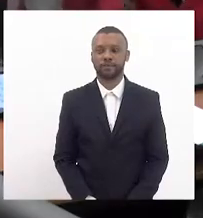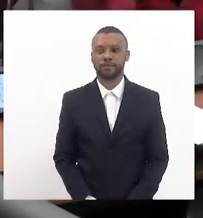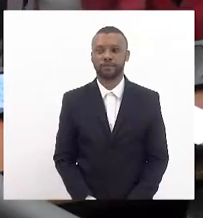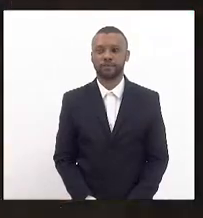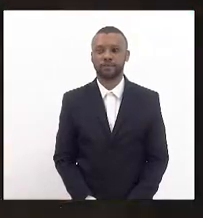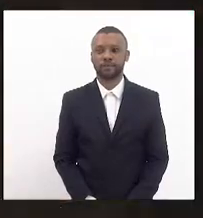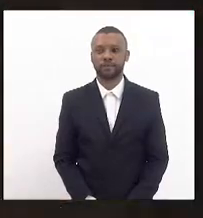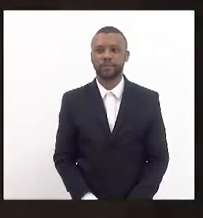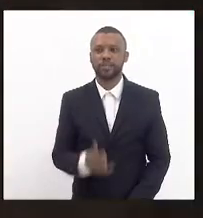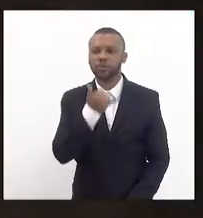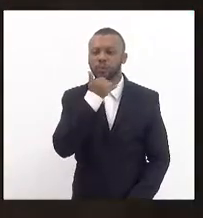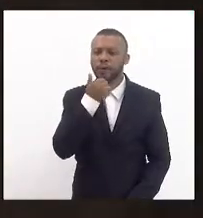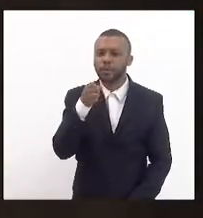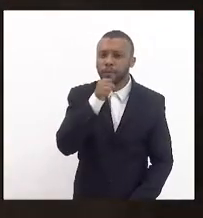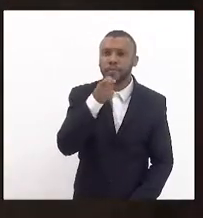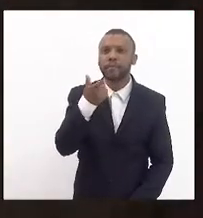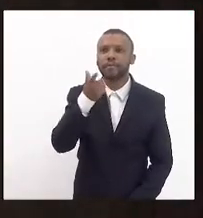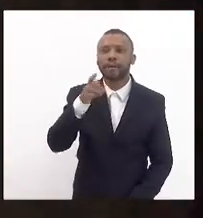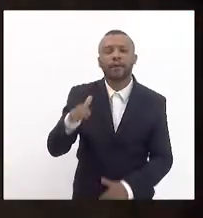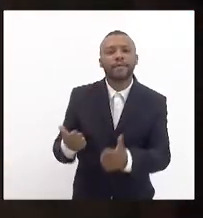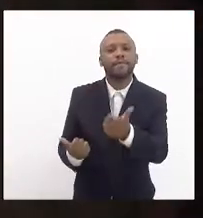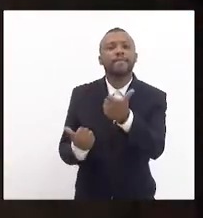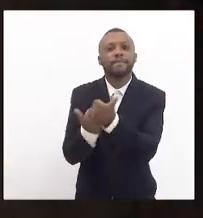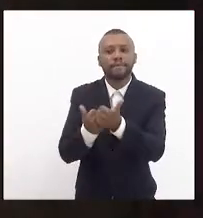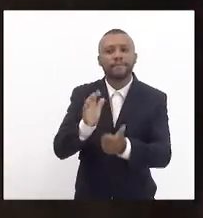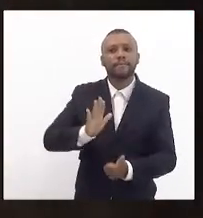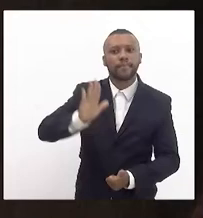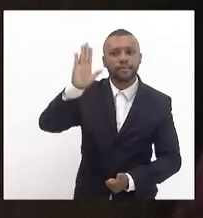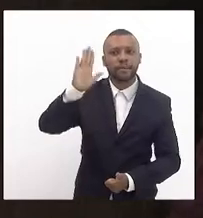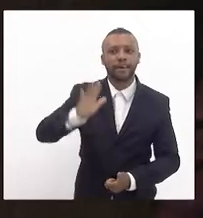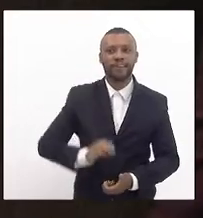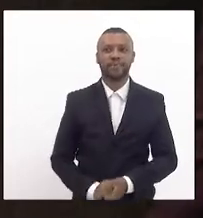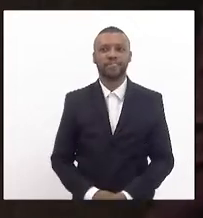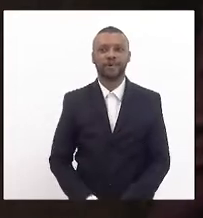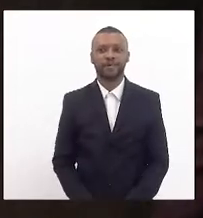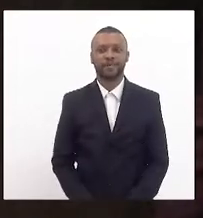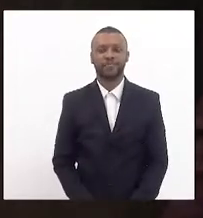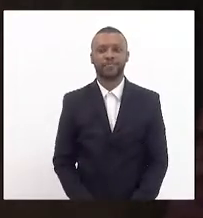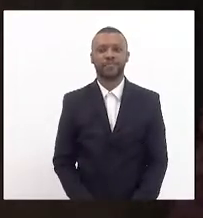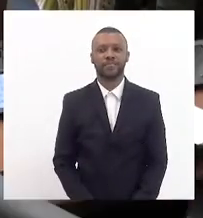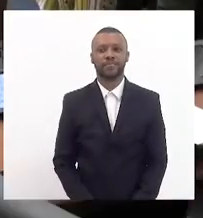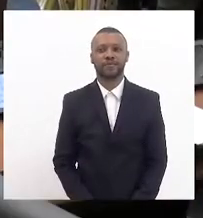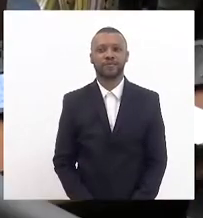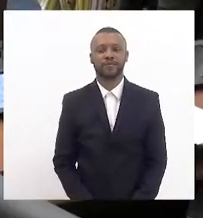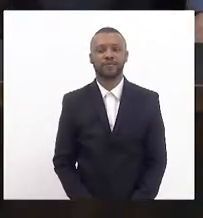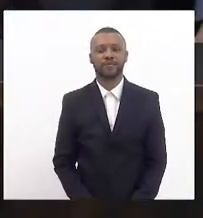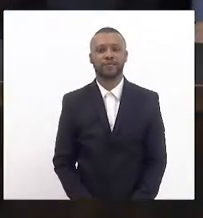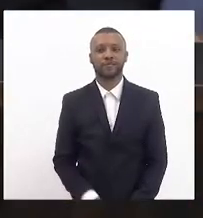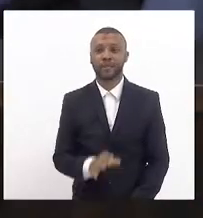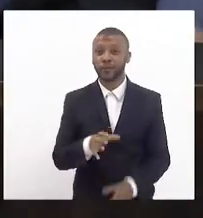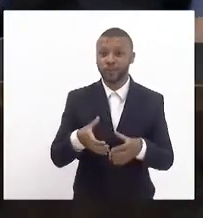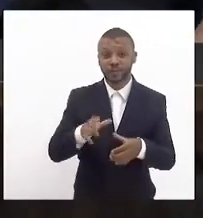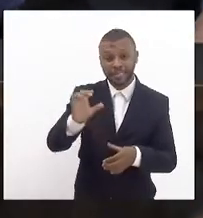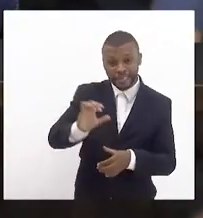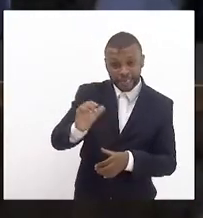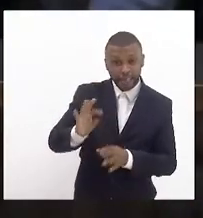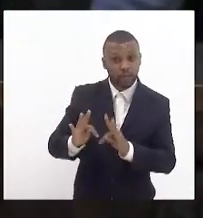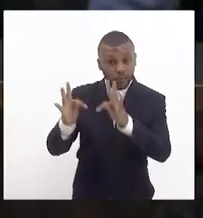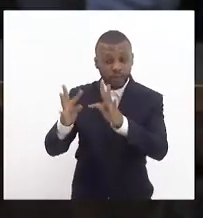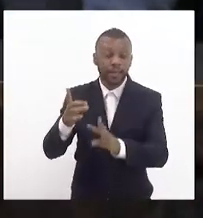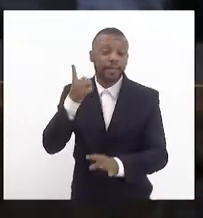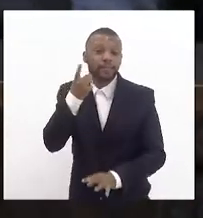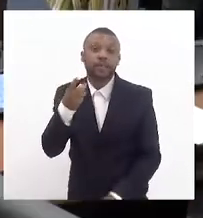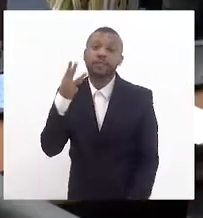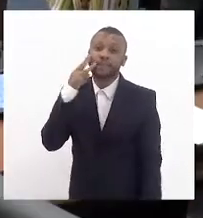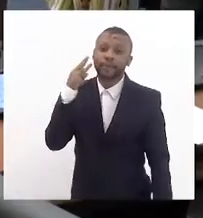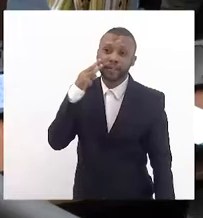Cadê meu som? Favorável, senhor presidente. Pela Comissão de Ciência e Tecnologia, deputado Valdeir Carneiro.